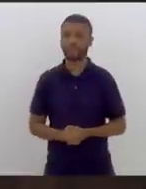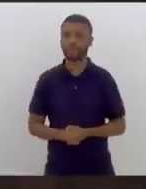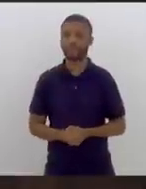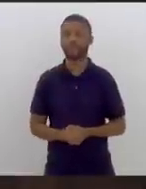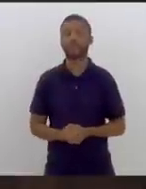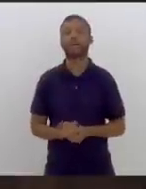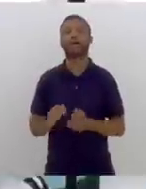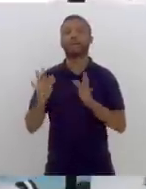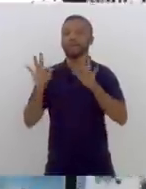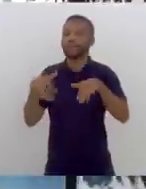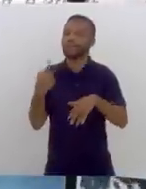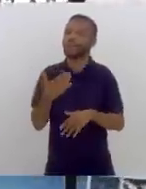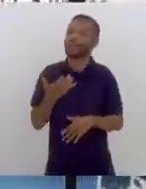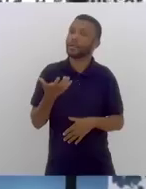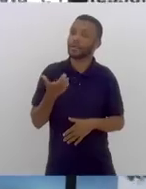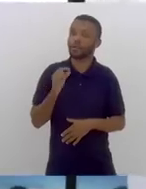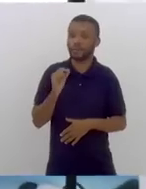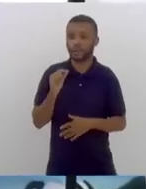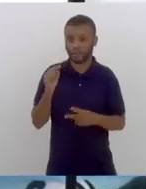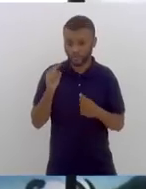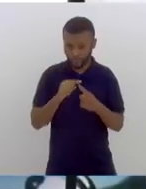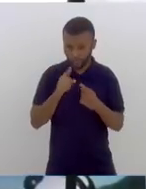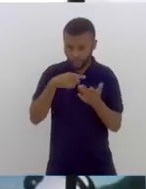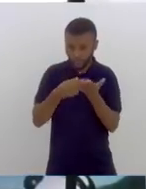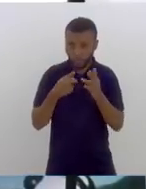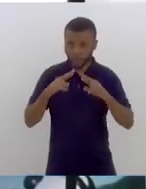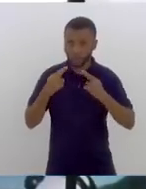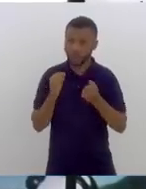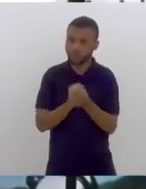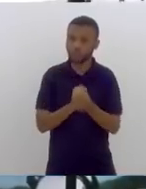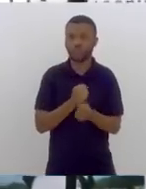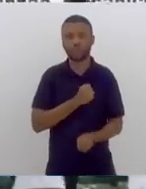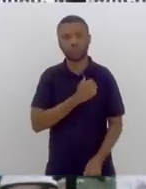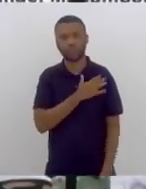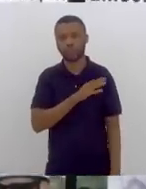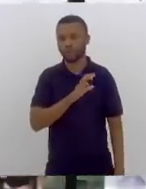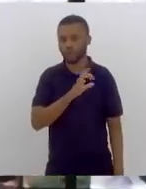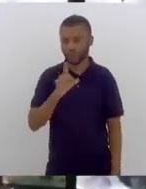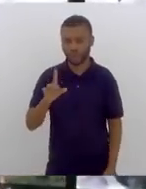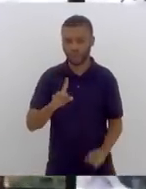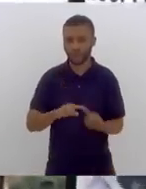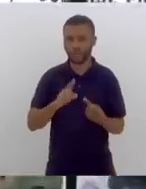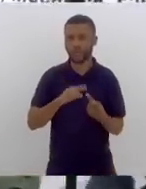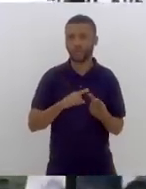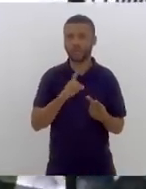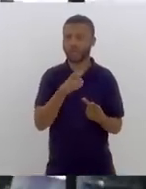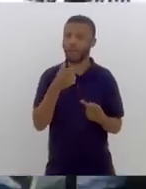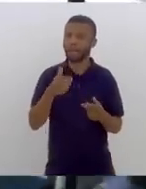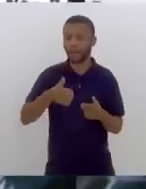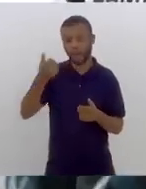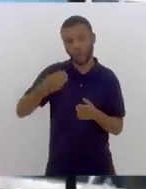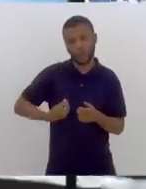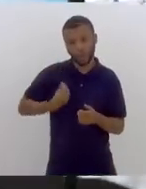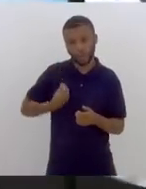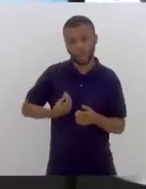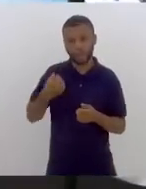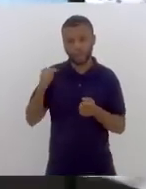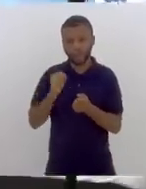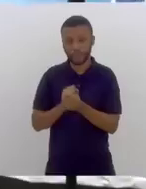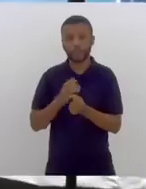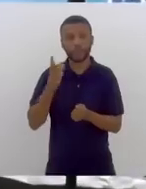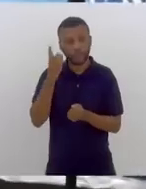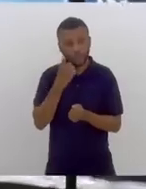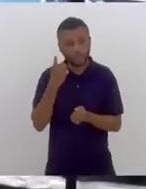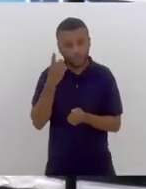a gente gostaria um de uma reunião com o Coronel Renato Assis de preferência com a presença do